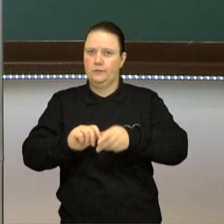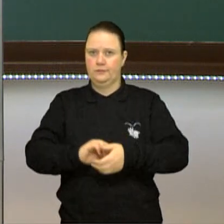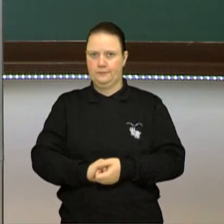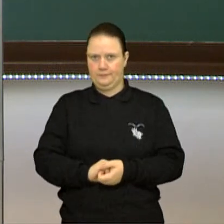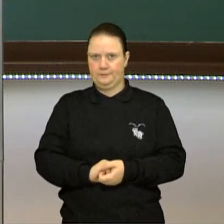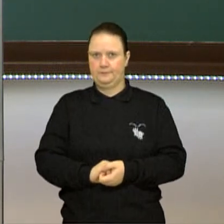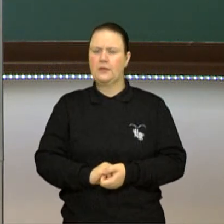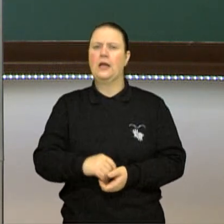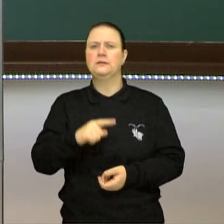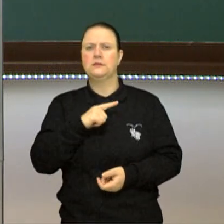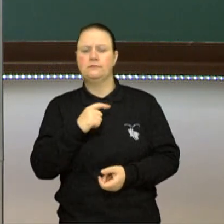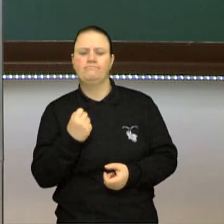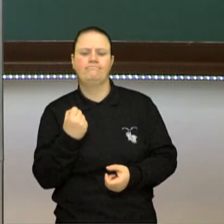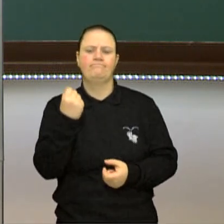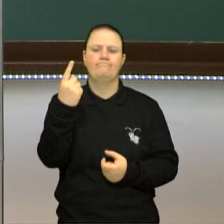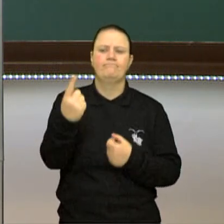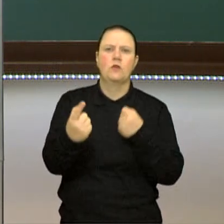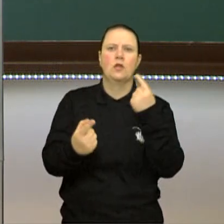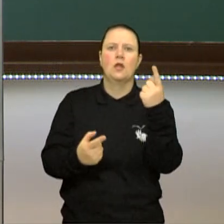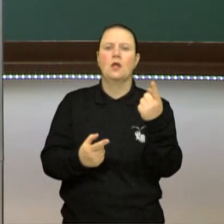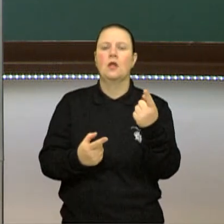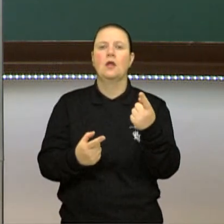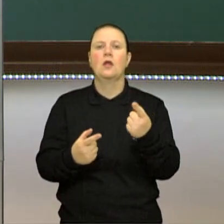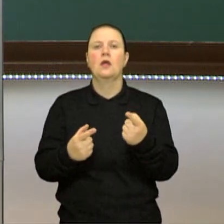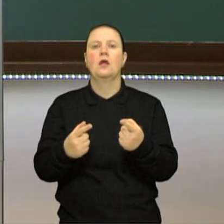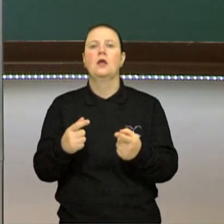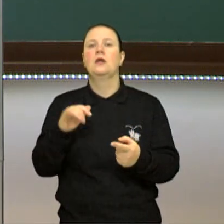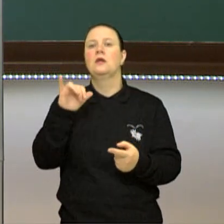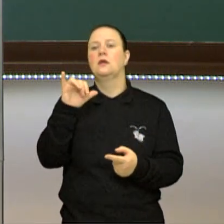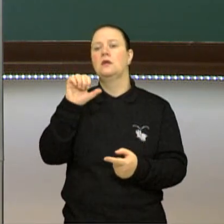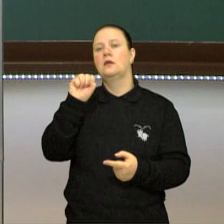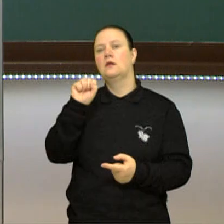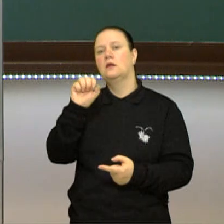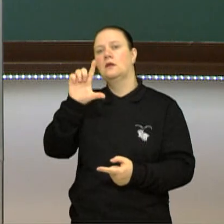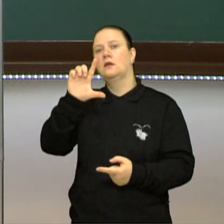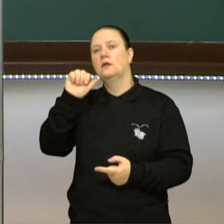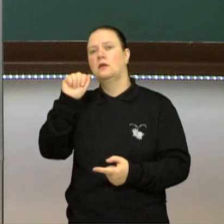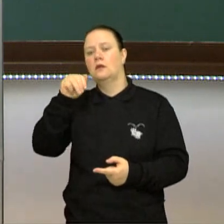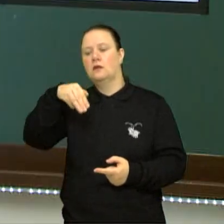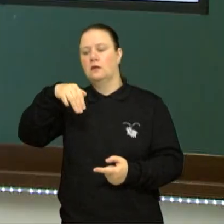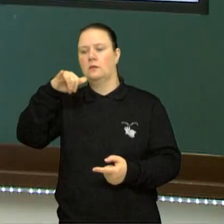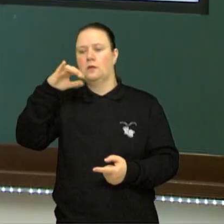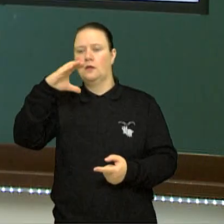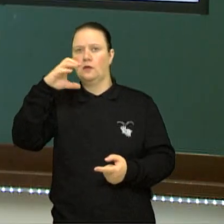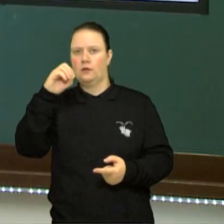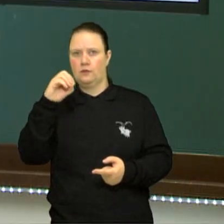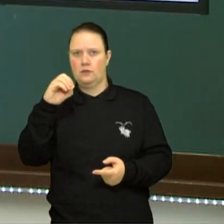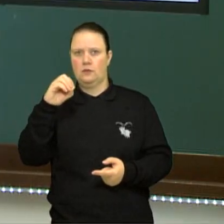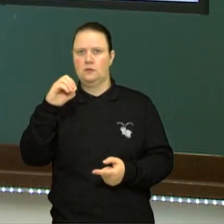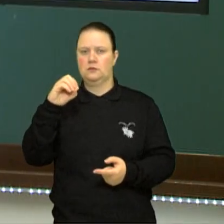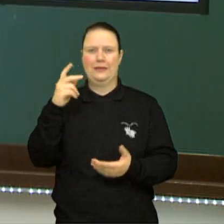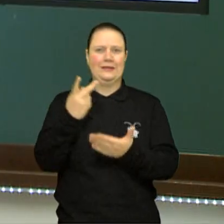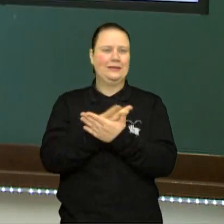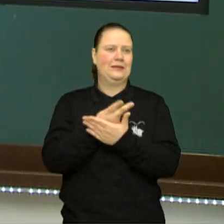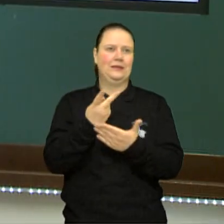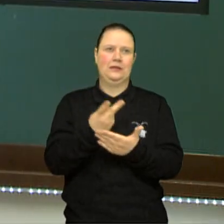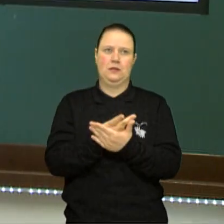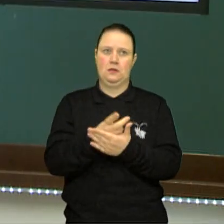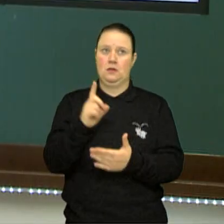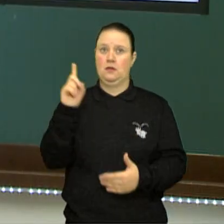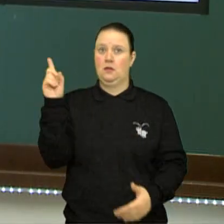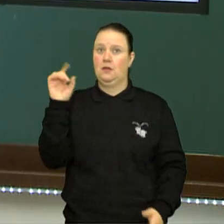Tem gente que às vezes chama erroneamente de islâmicos, né, pessoal? Mas na verdade os termos corretos aqui são